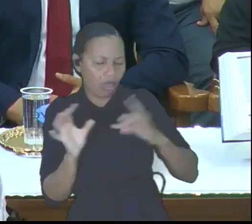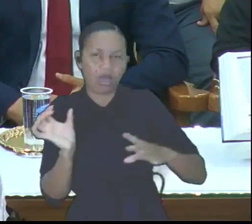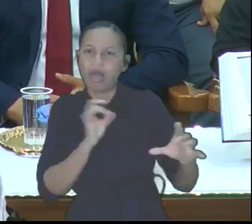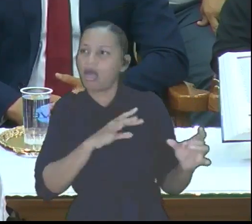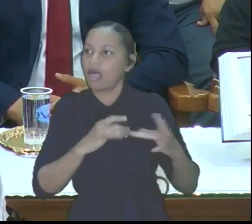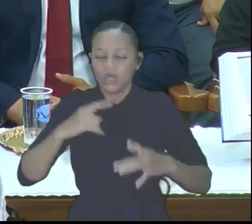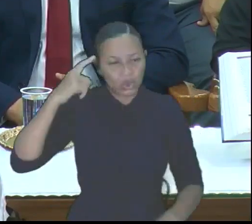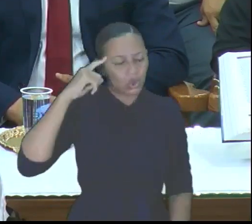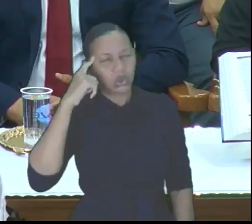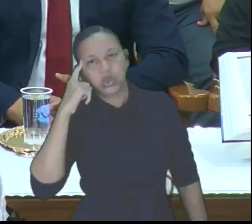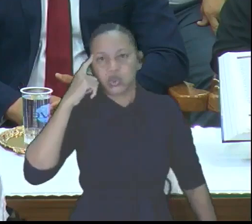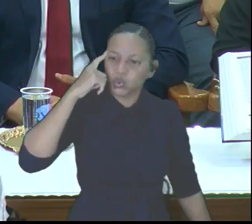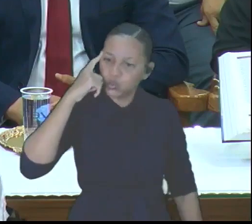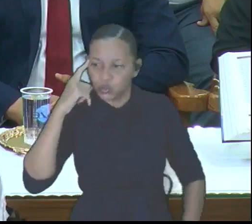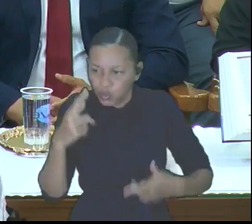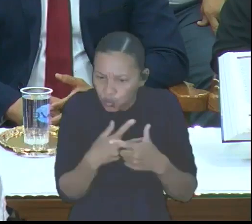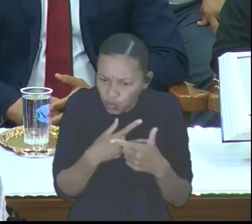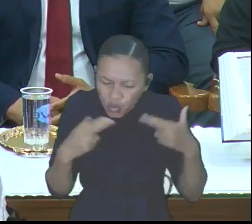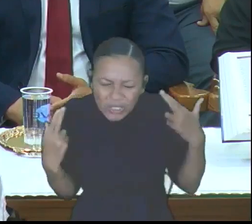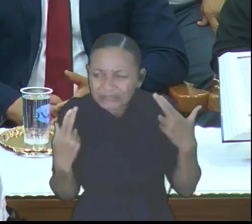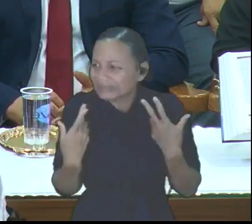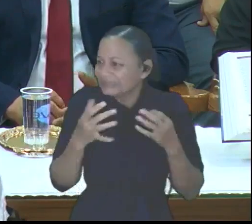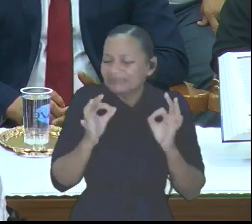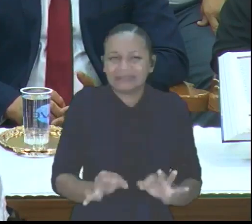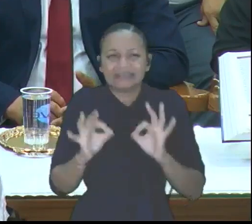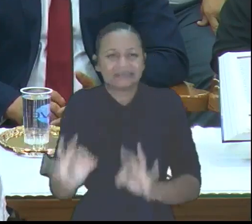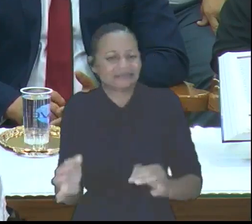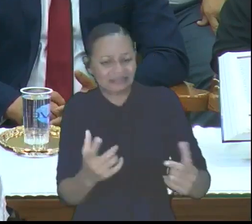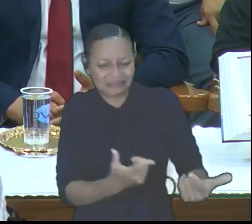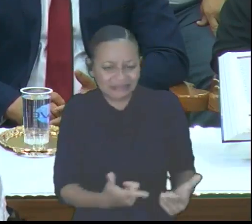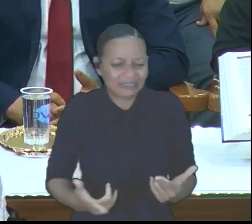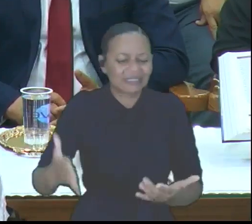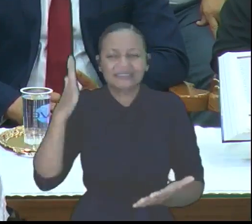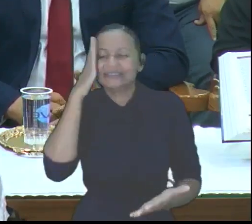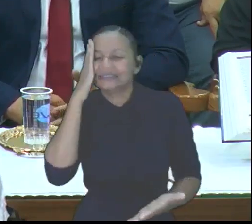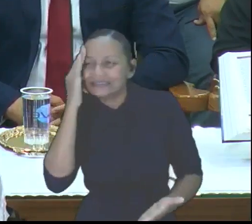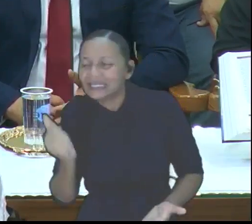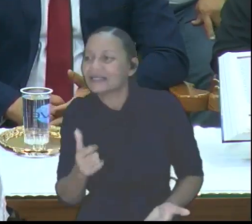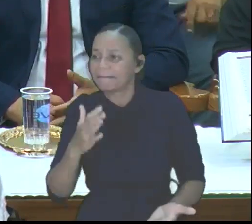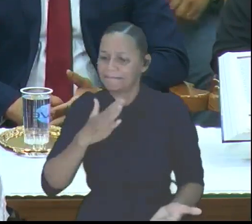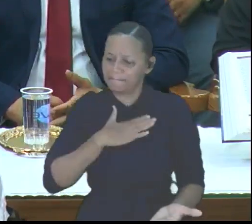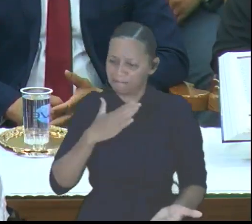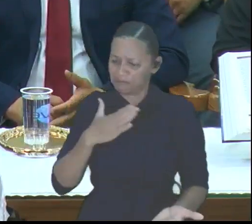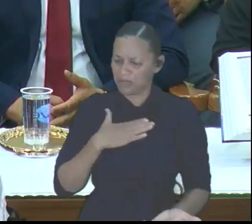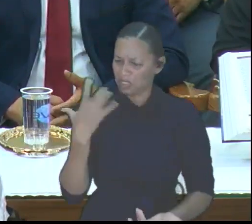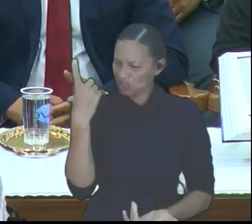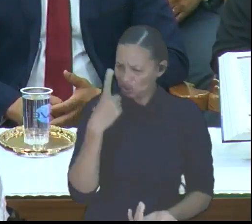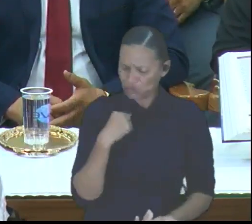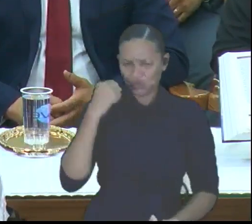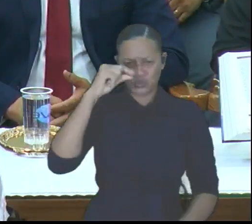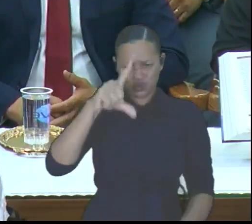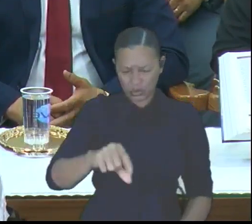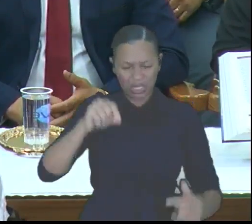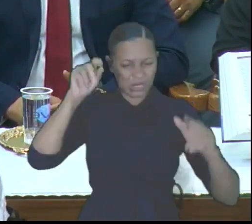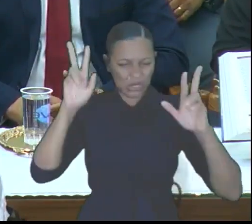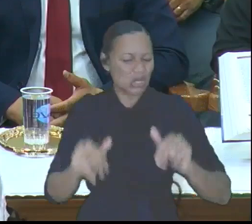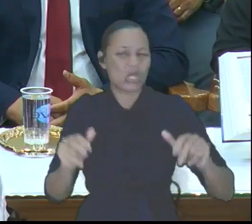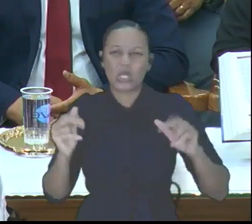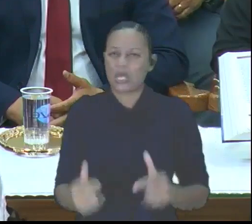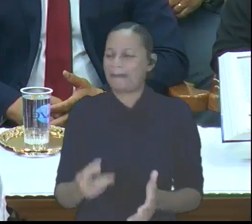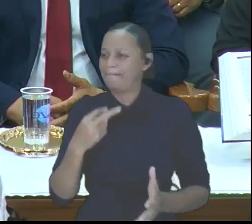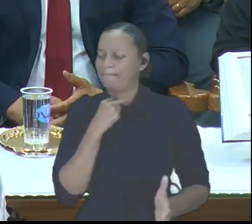das dúvidas, diante das incertezas, saber que a minha escolha nunca pode ser